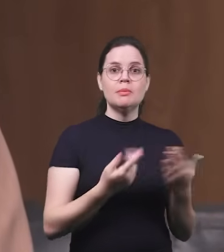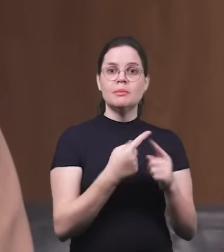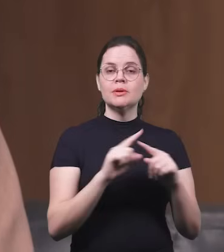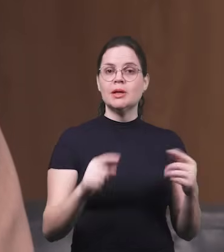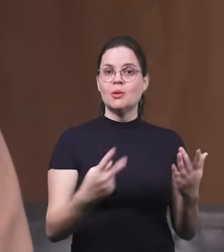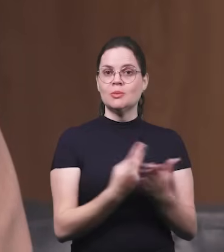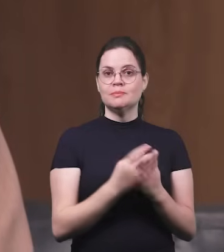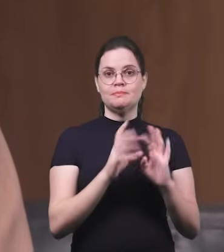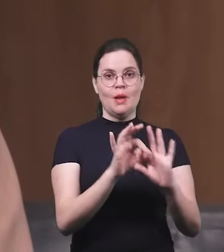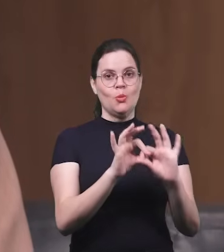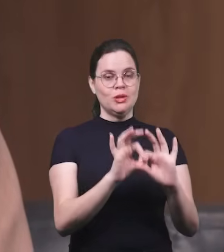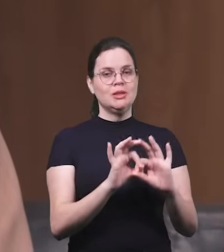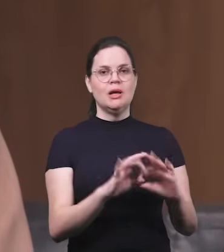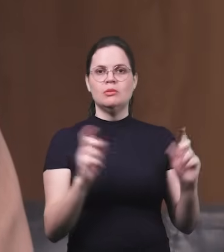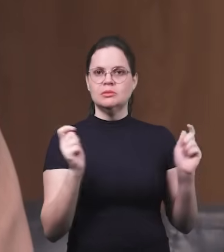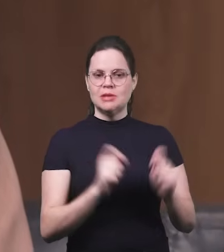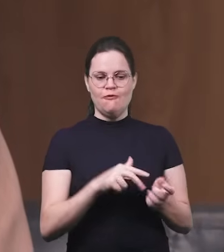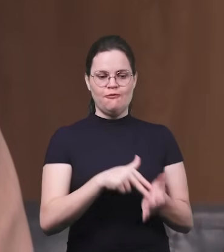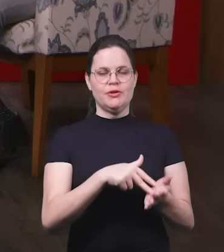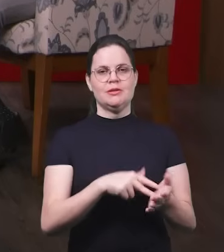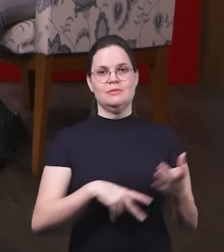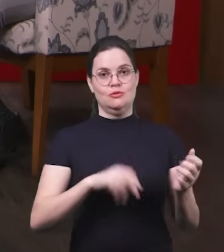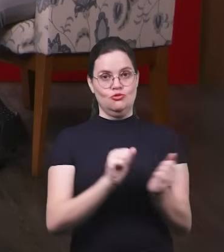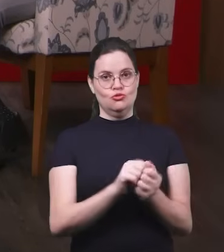solidifica aquela união ali. Verdade.